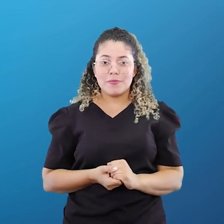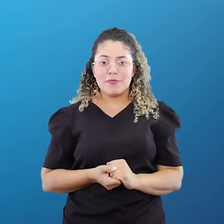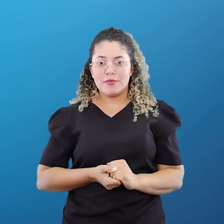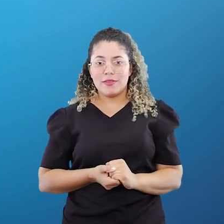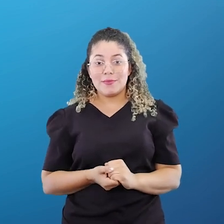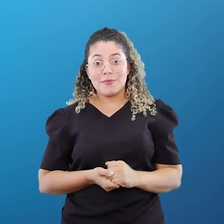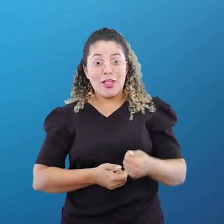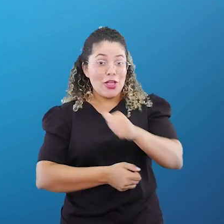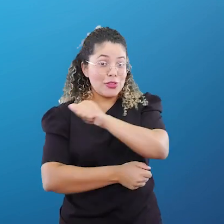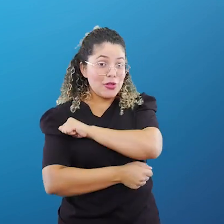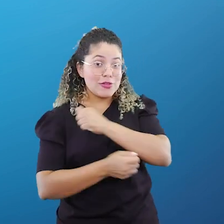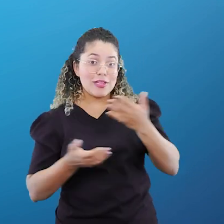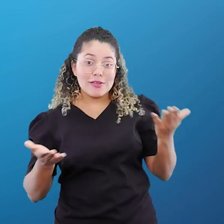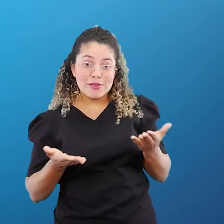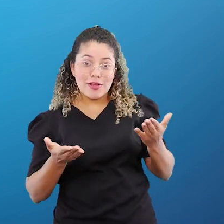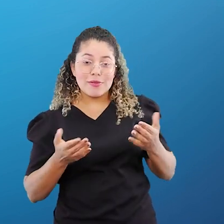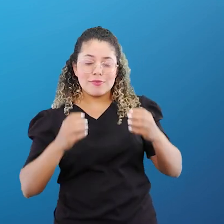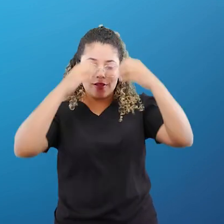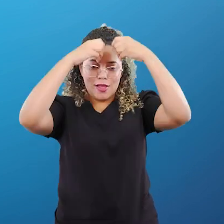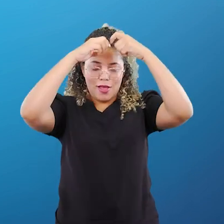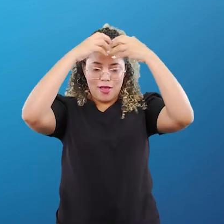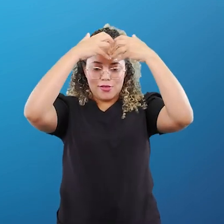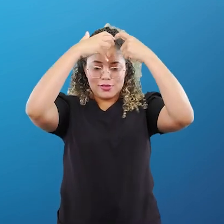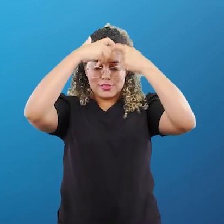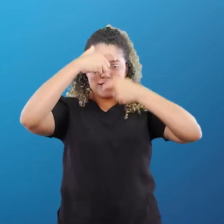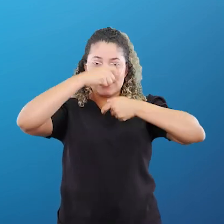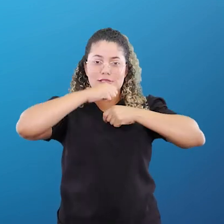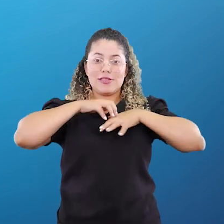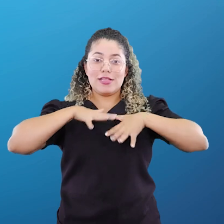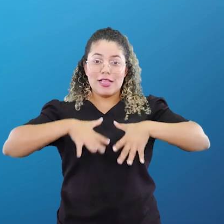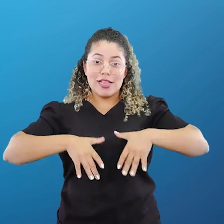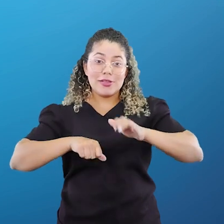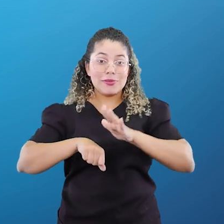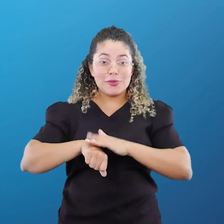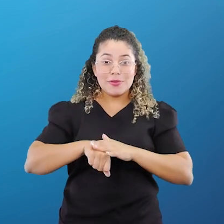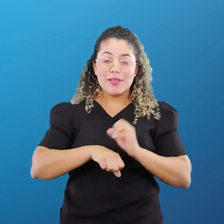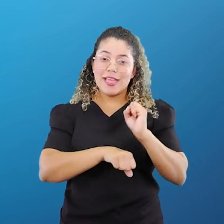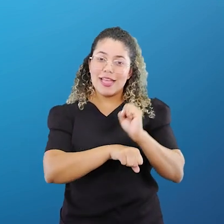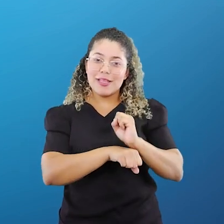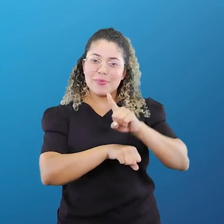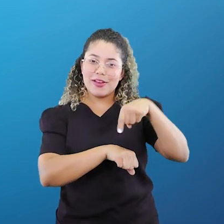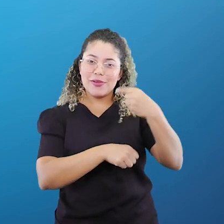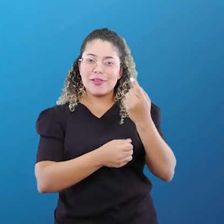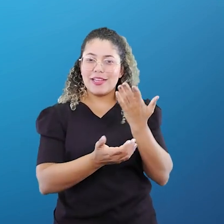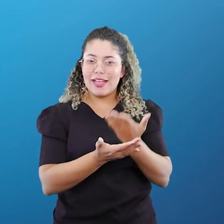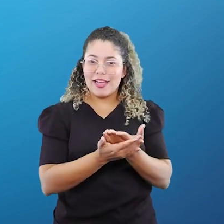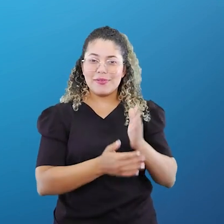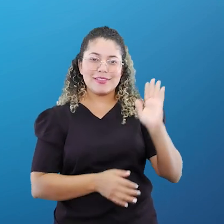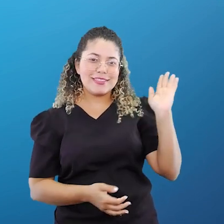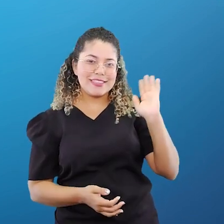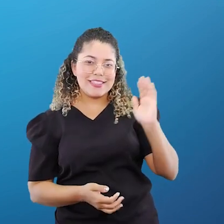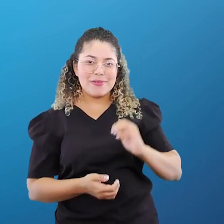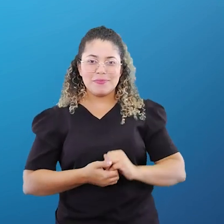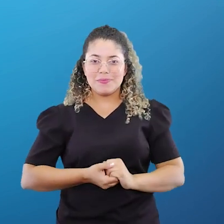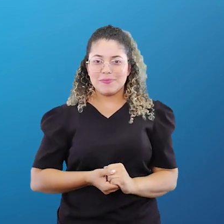Bem, alunos, essa foi a nossa aula sobre sistema nervoso, doenças. Eu espero você em uma próxima. Tchau!